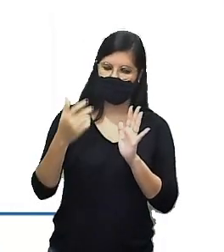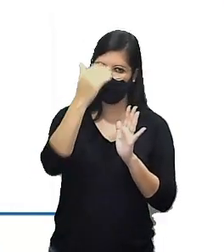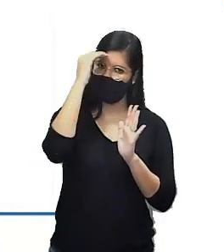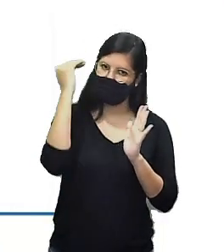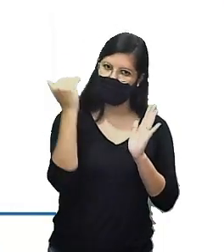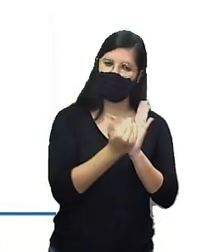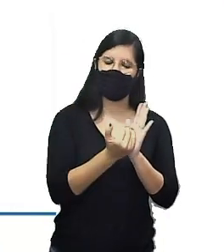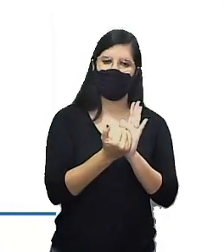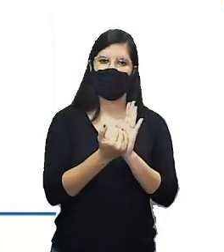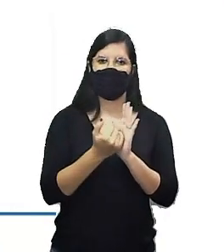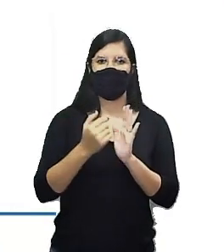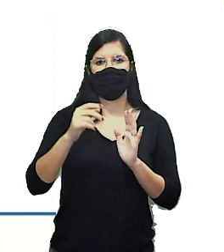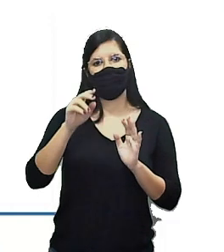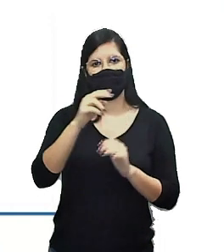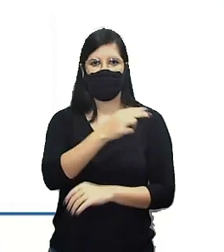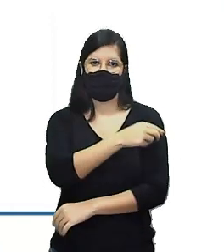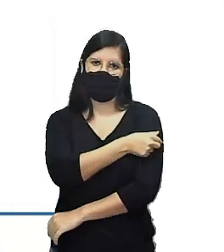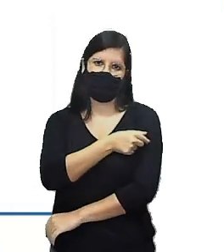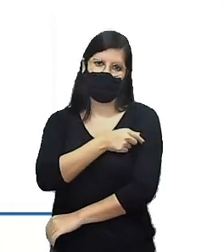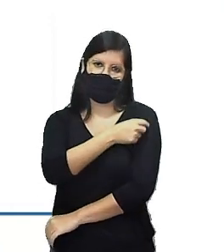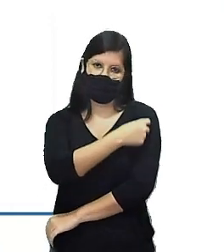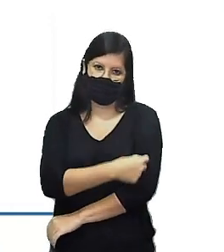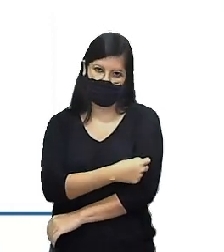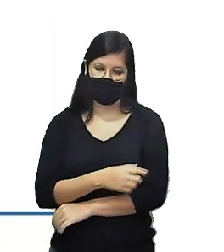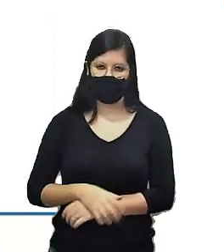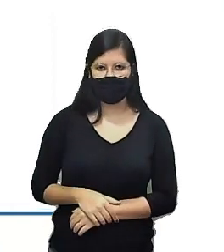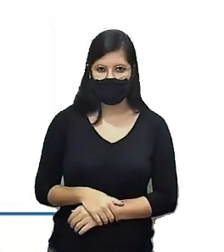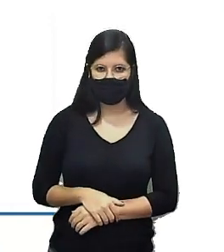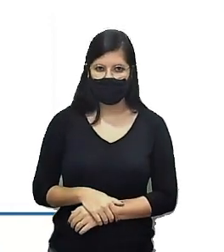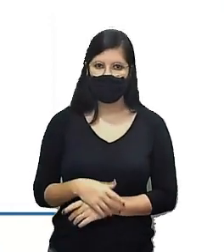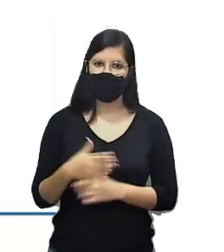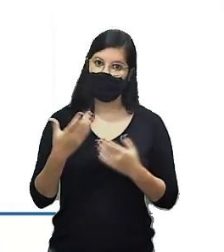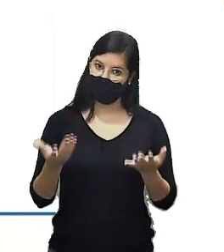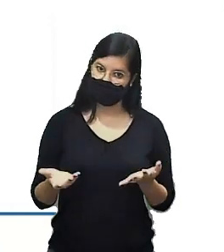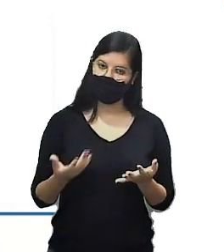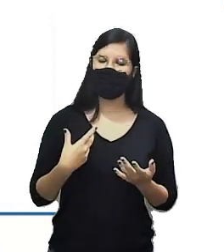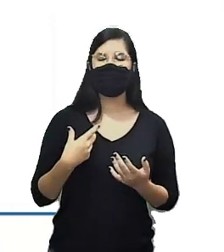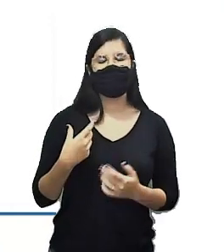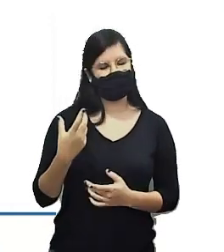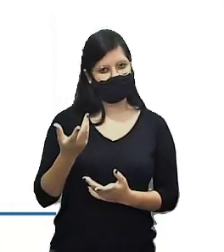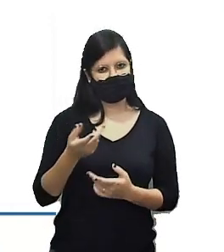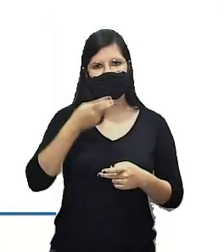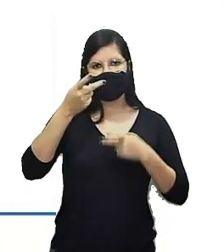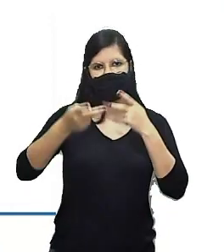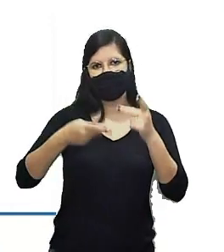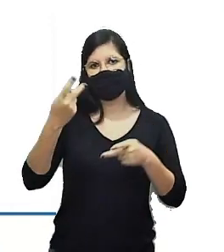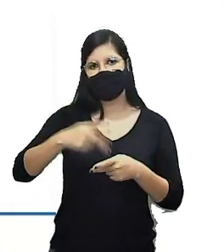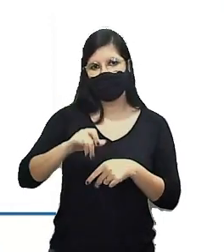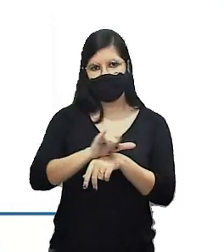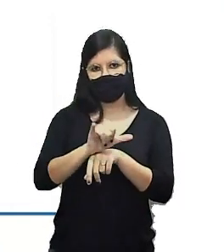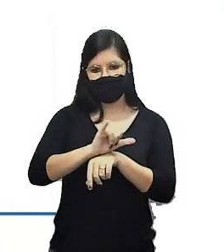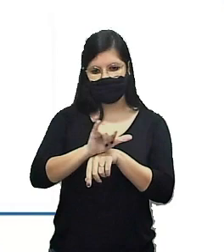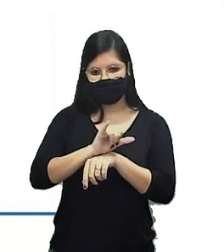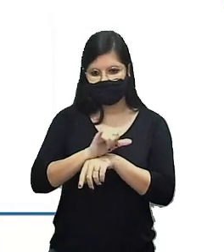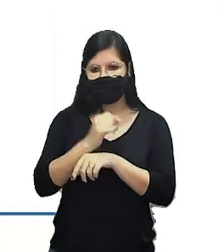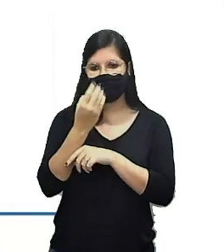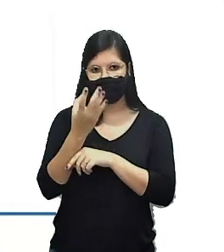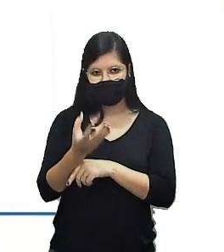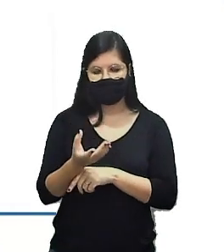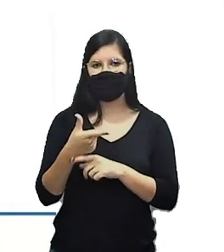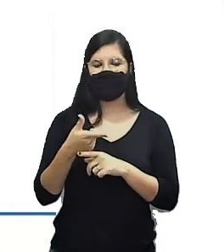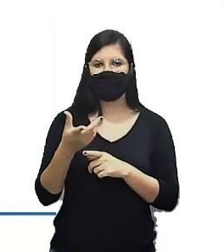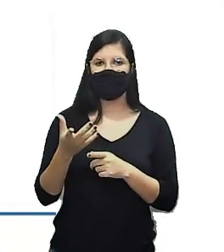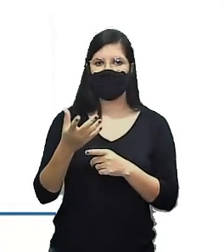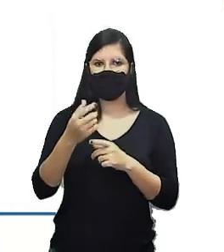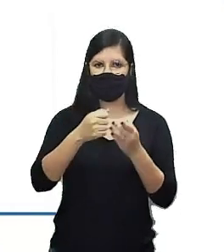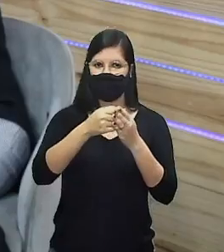do partido nazista. Isso. E aí, muito polêmico, né? O canal em si é muito polêmico, mas ele recebeu